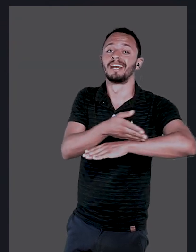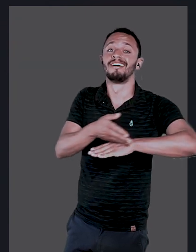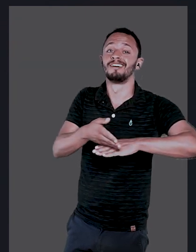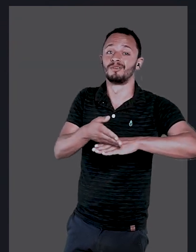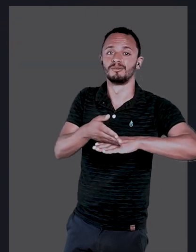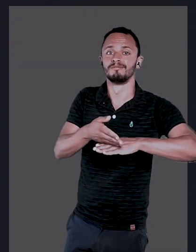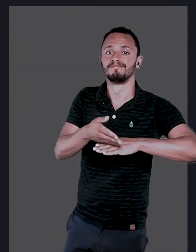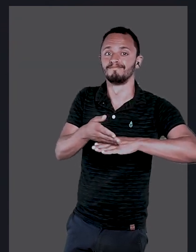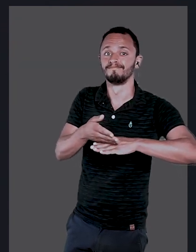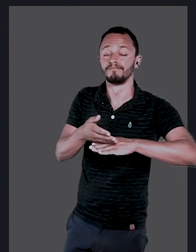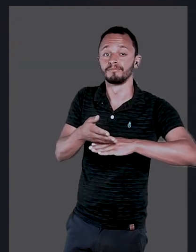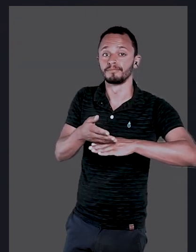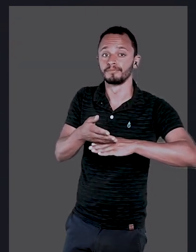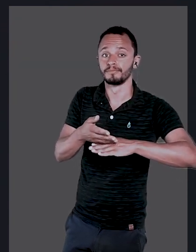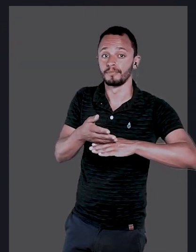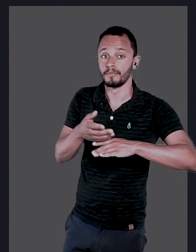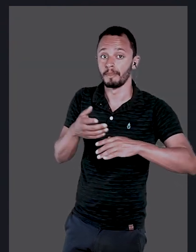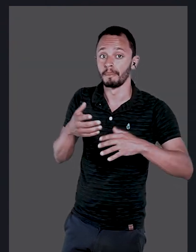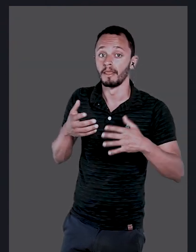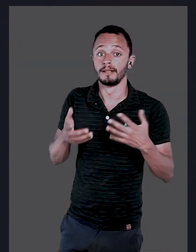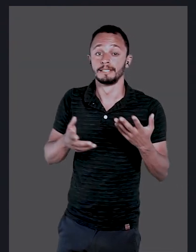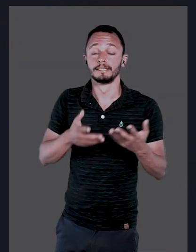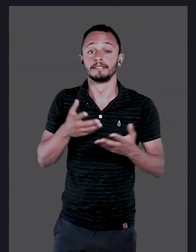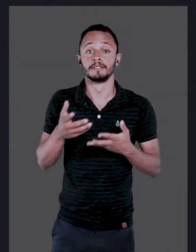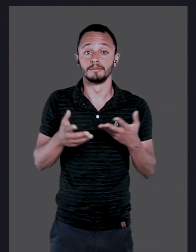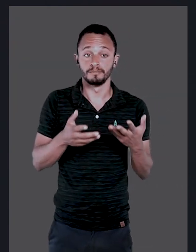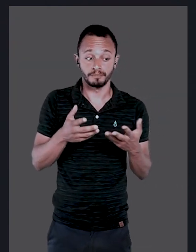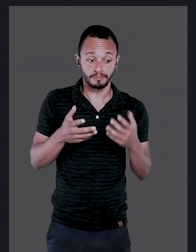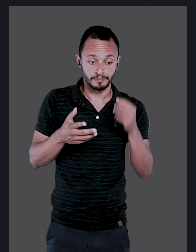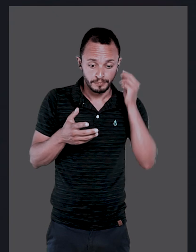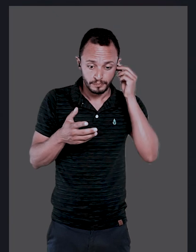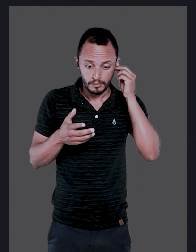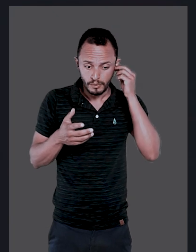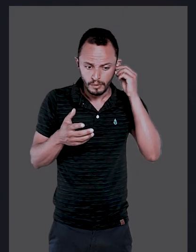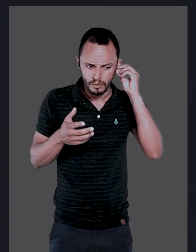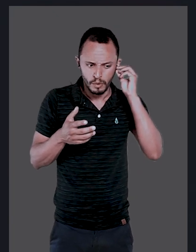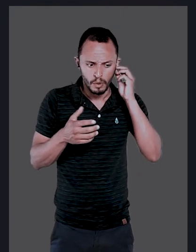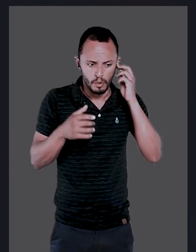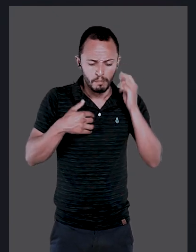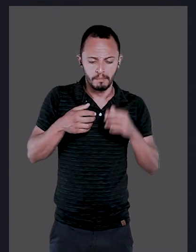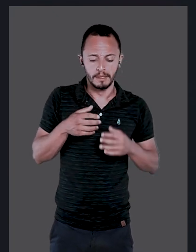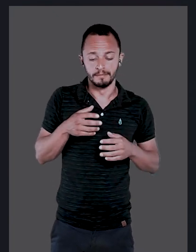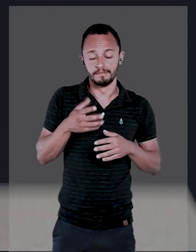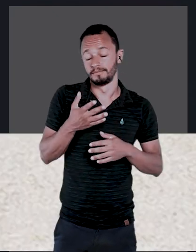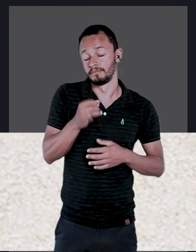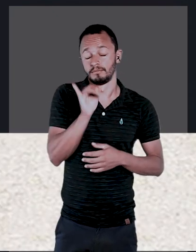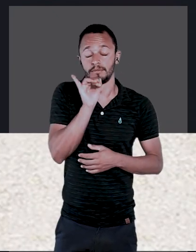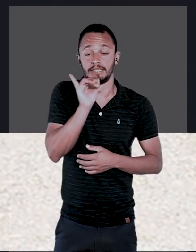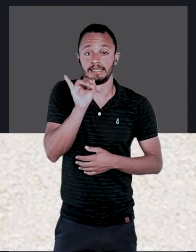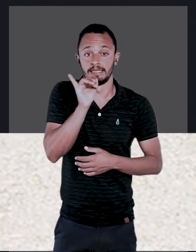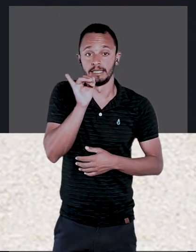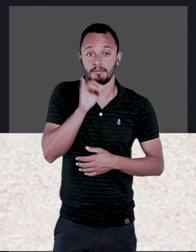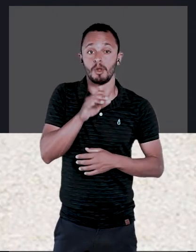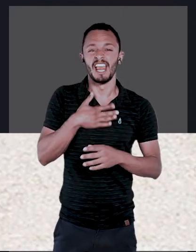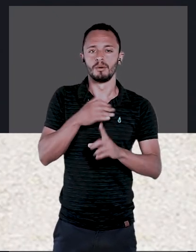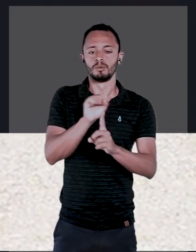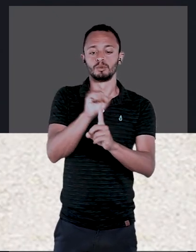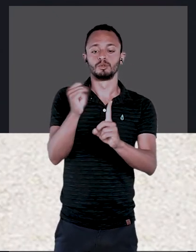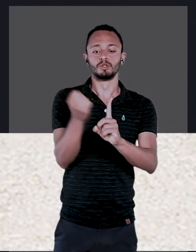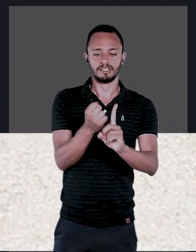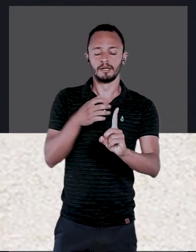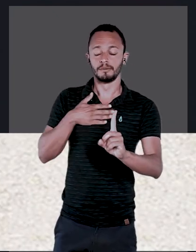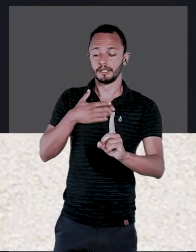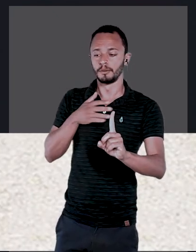escritor branco, eu devo dizer que quando a gente está numa posição que é vista como